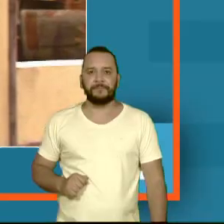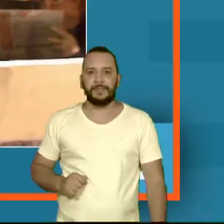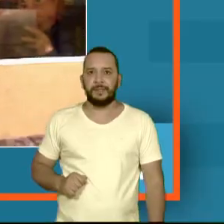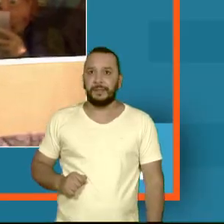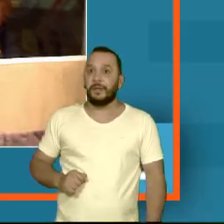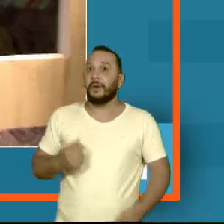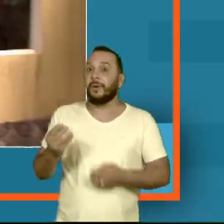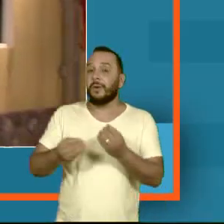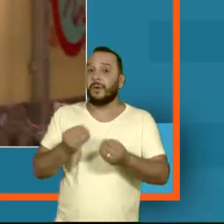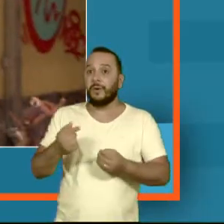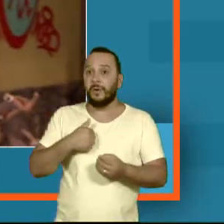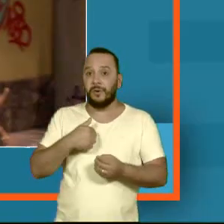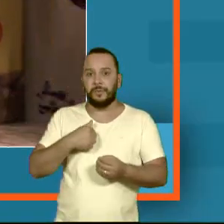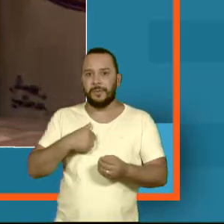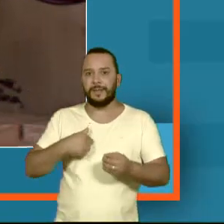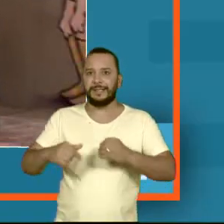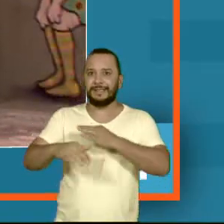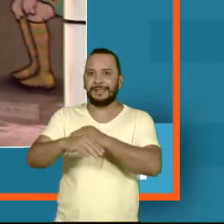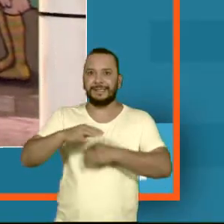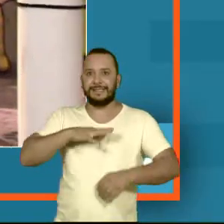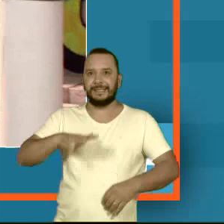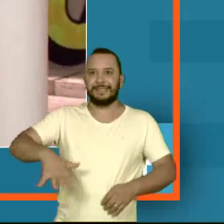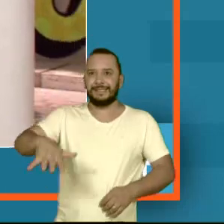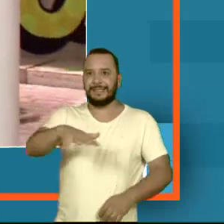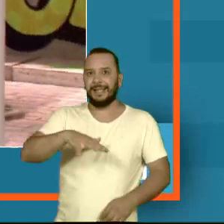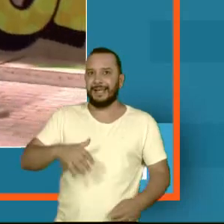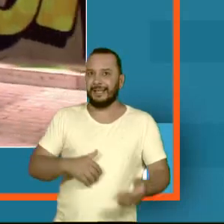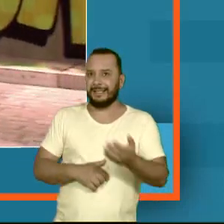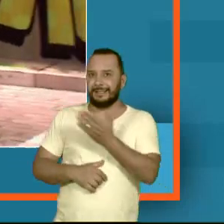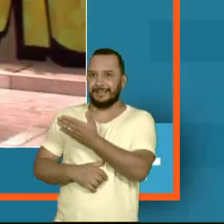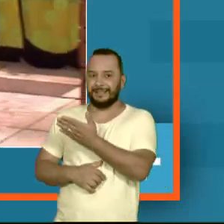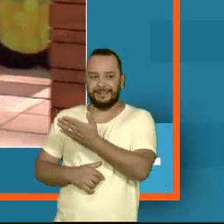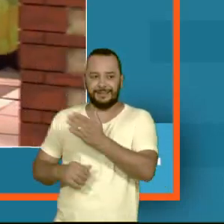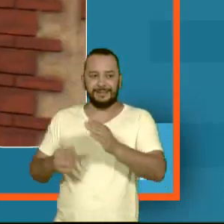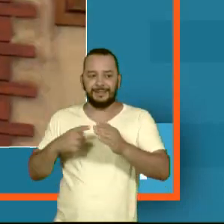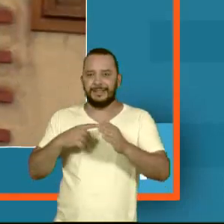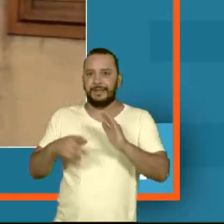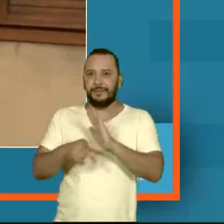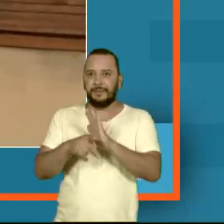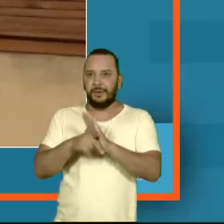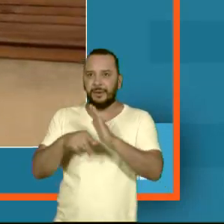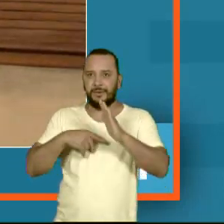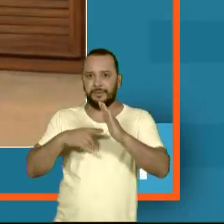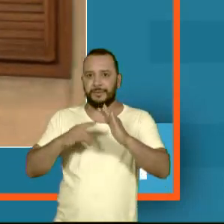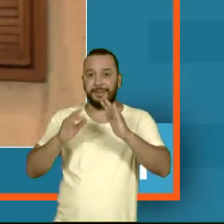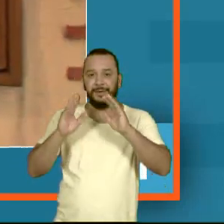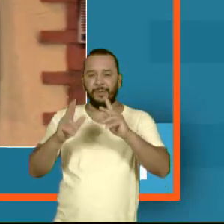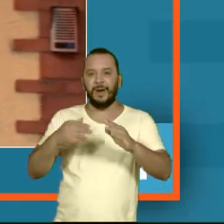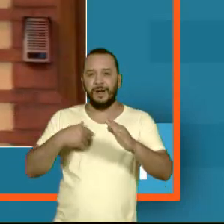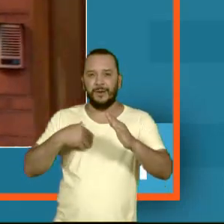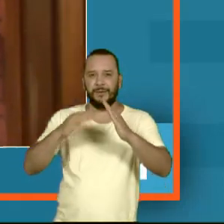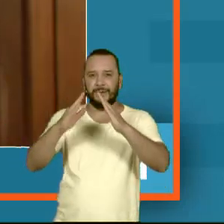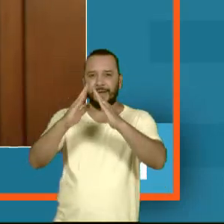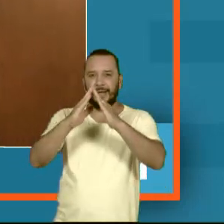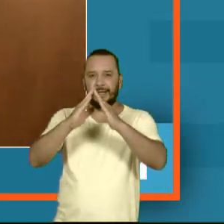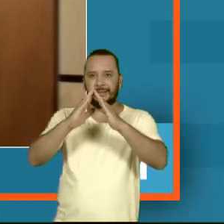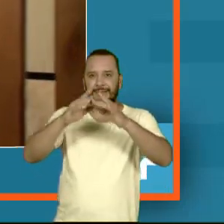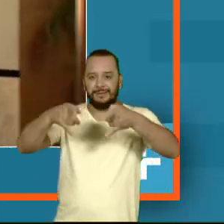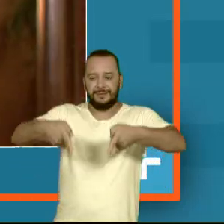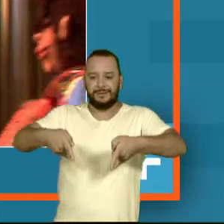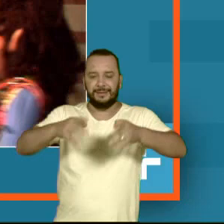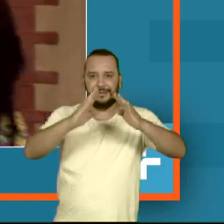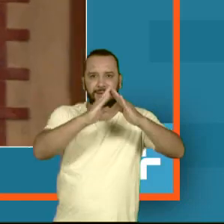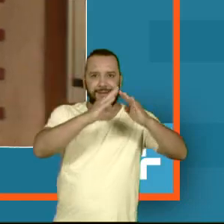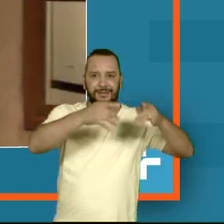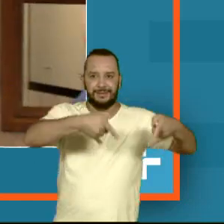e montar uma cidade suspensa com palafita? Gente, aquilo era muito mágico. A gente montou dentro de estúdio, ocupou uma área